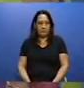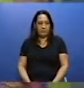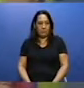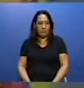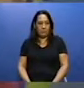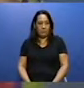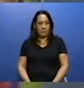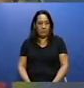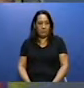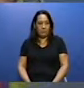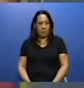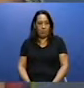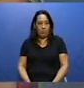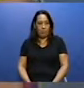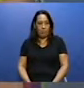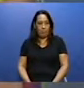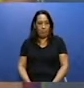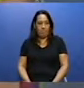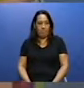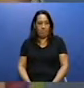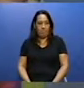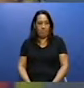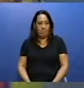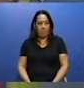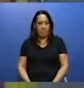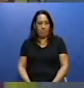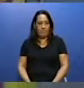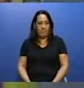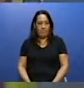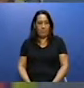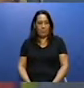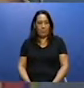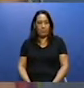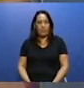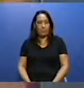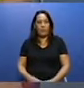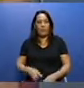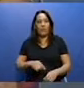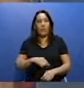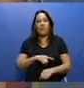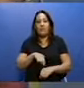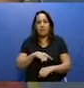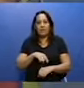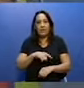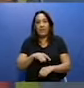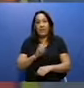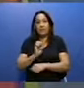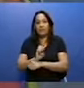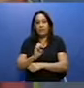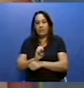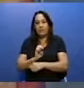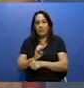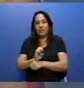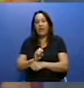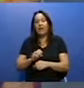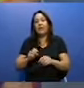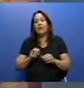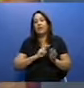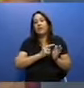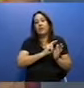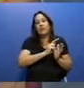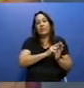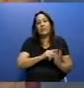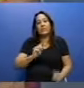E depois vocês vão ter que dar aquele pause, tá bom? Porque aqui não dá tempo da professora esperar vocês desenharem todos os